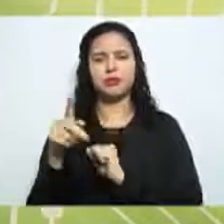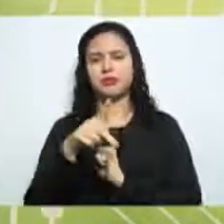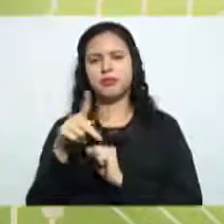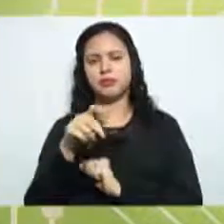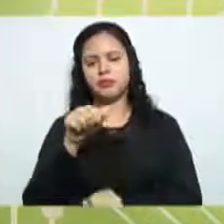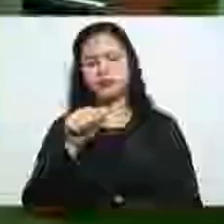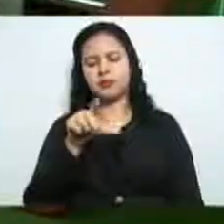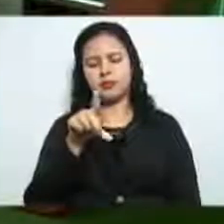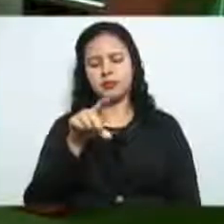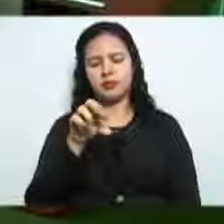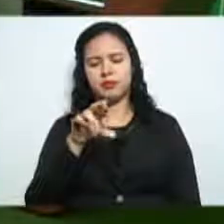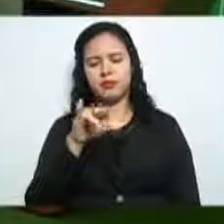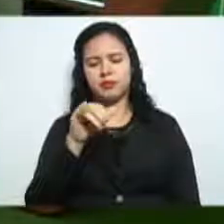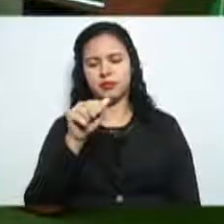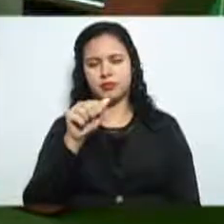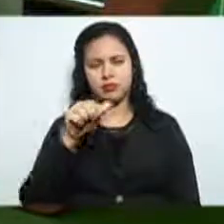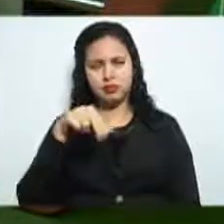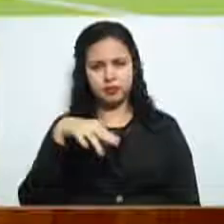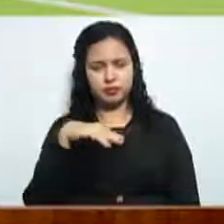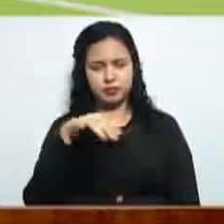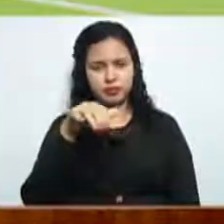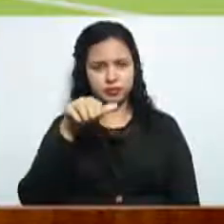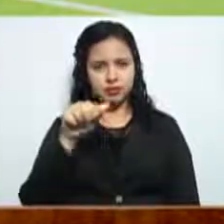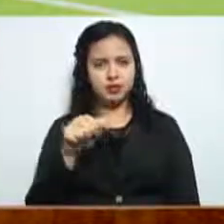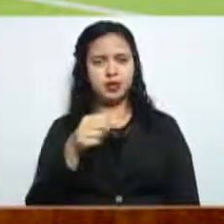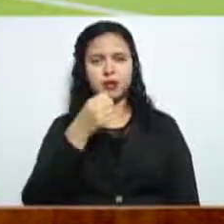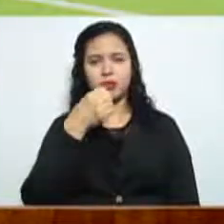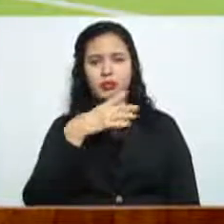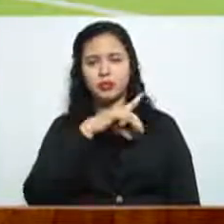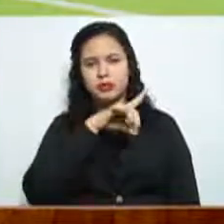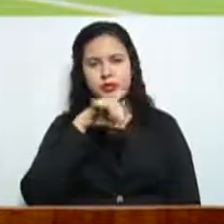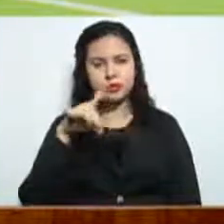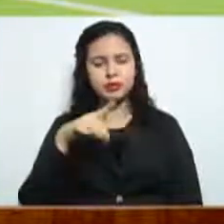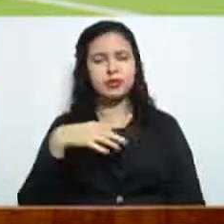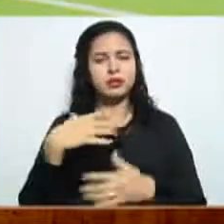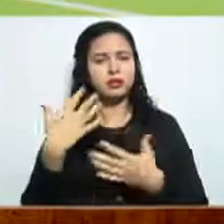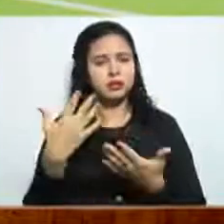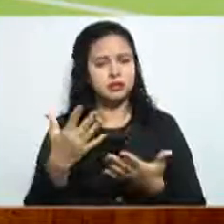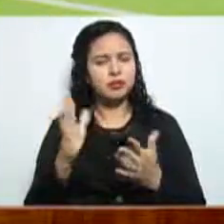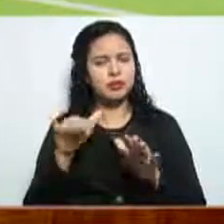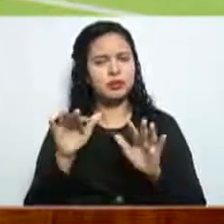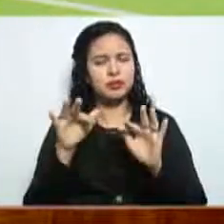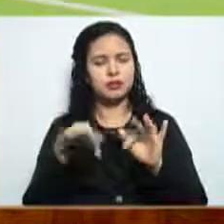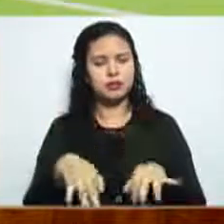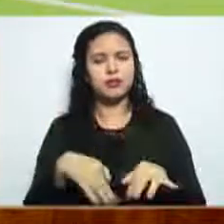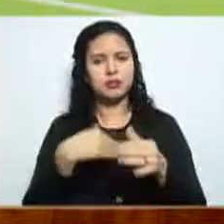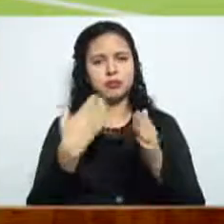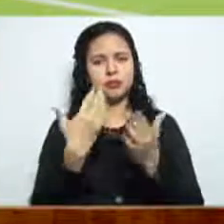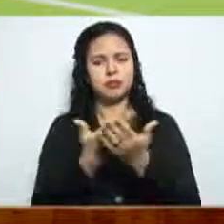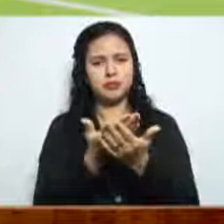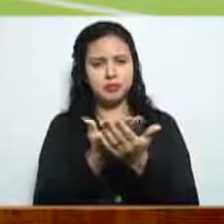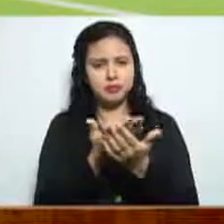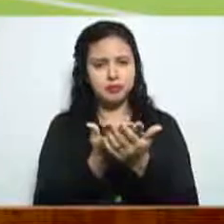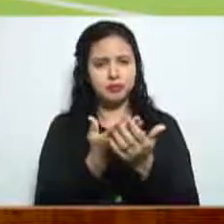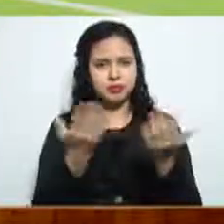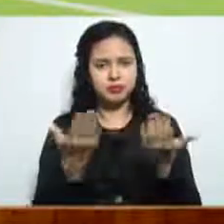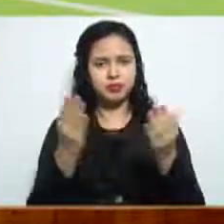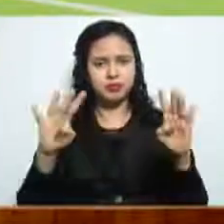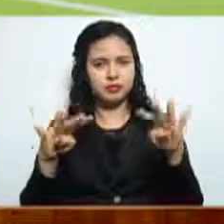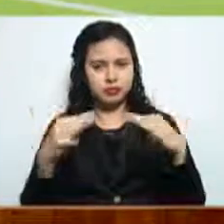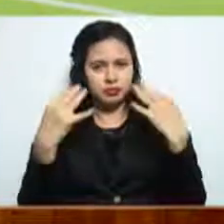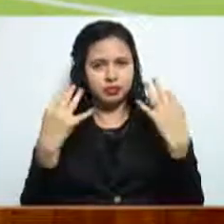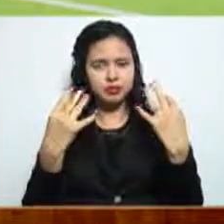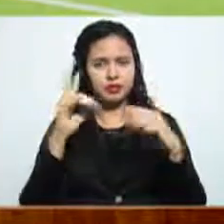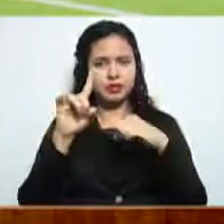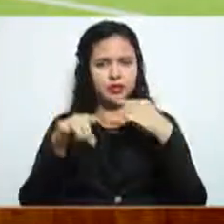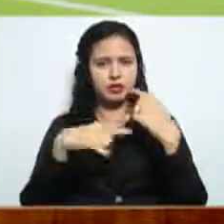professora Adriana. Bom dia, professora. Bom dia. Então, agora estamos na nossa última aula, né? Vamos prestar bem atenção, porque depois é